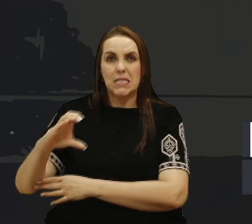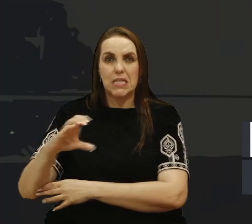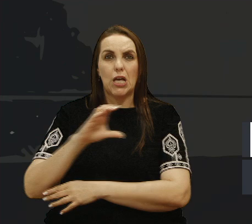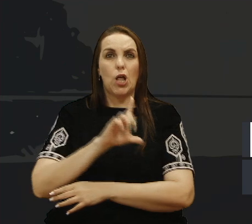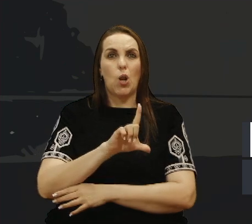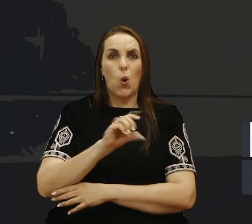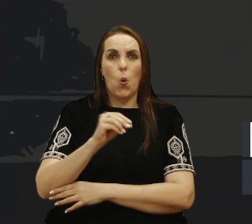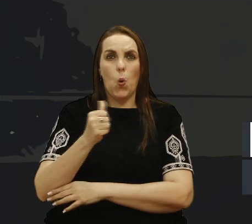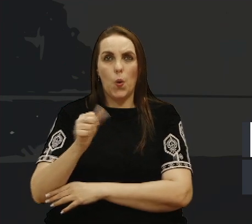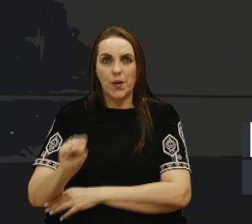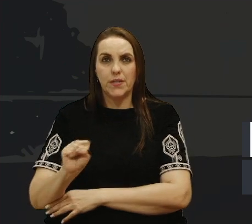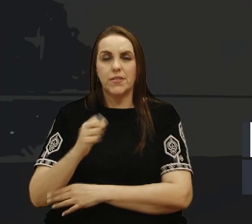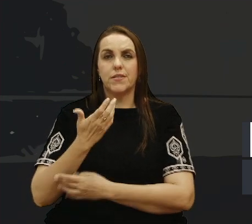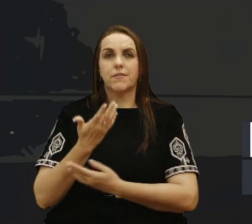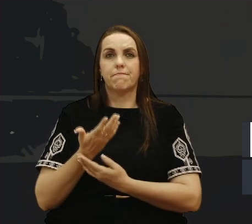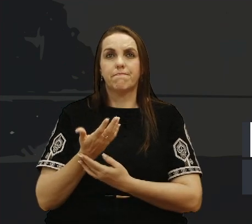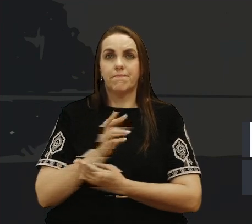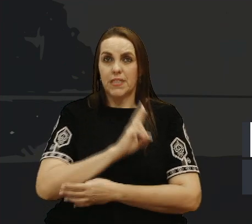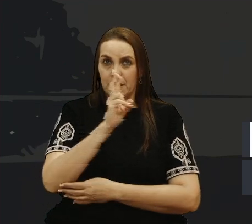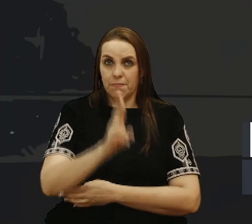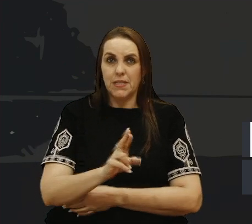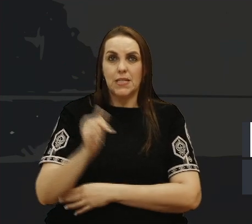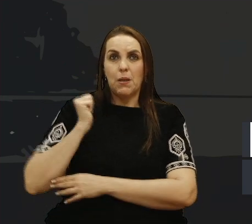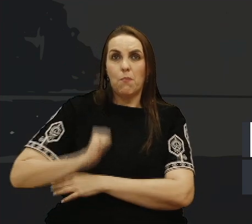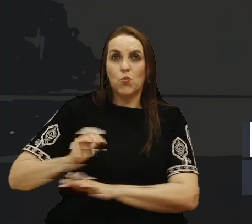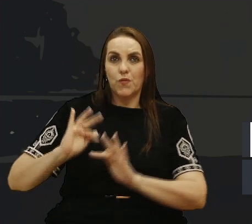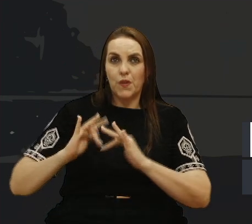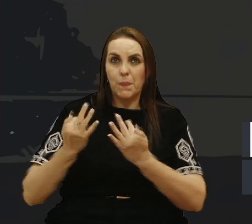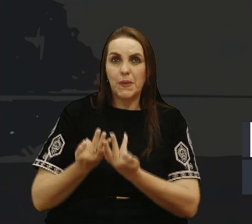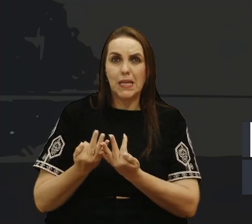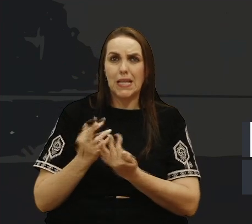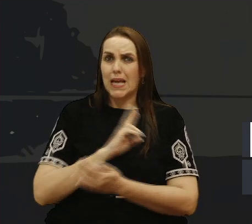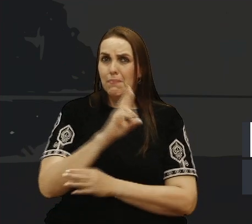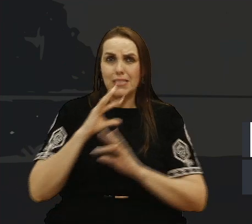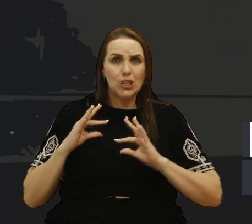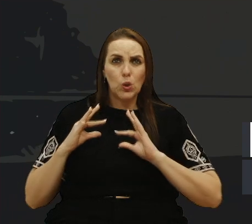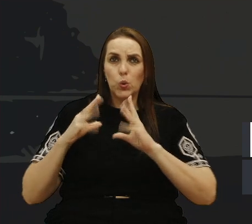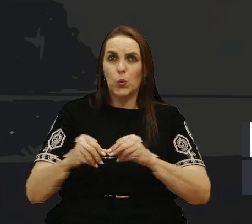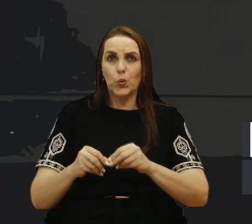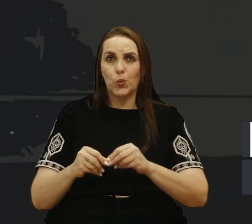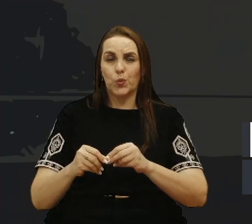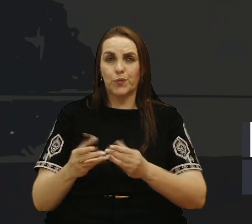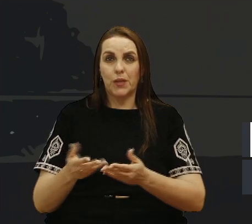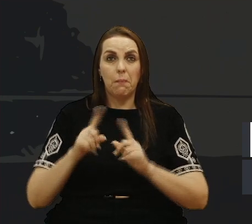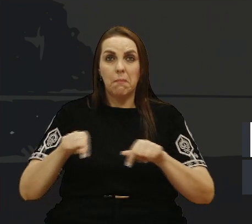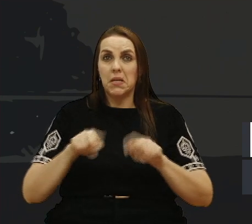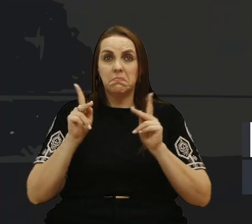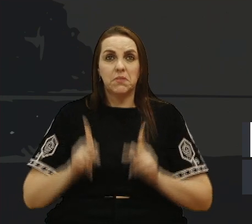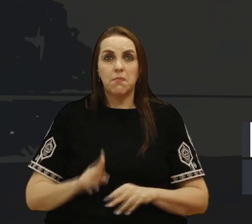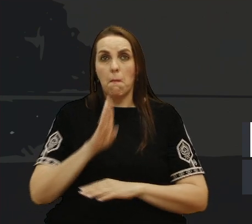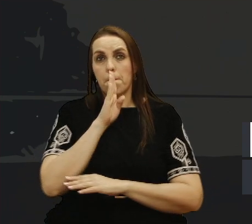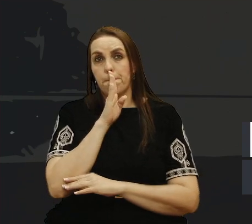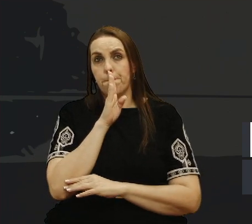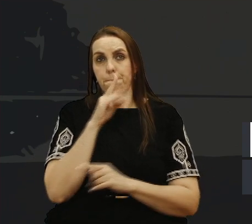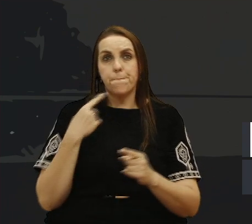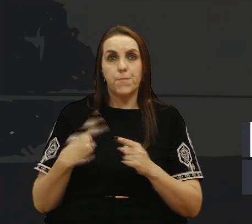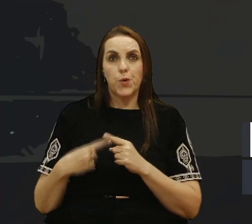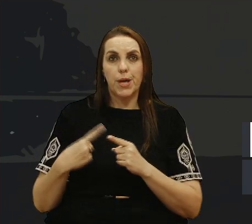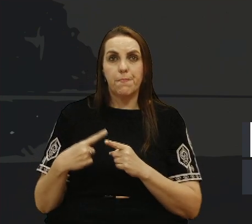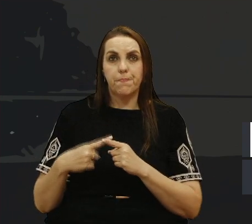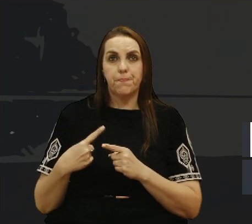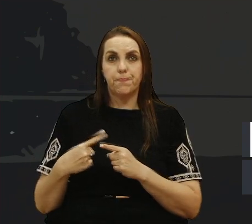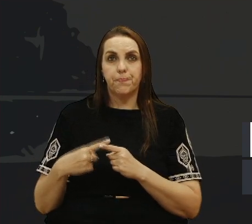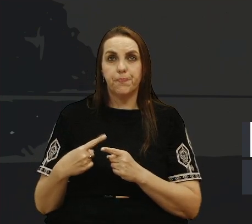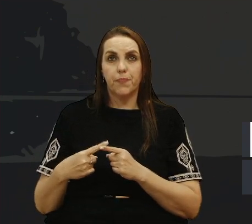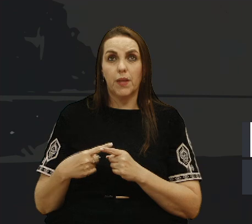LOAS, representam Bolsa Família, representam tudo isso, vereadora Andressa. Mas ninguém fala. Sabe por quê?